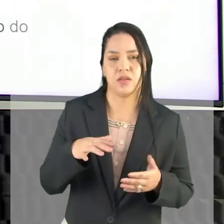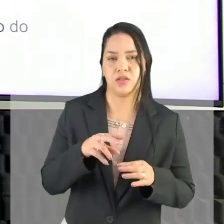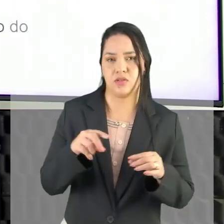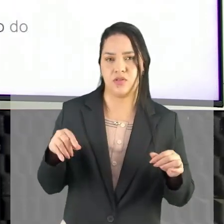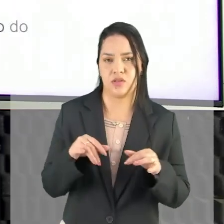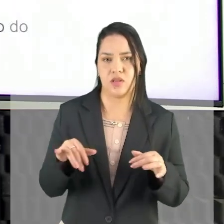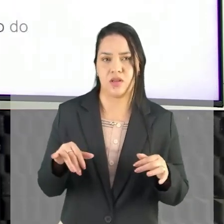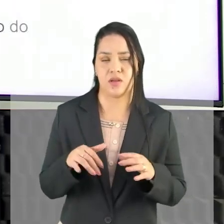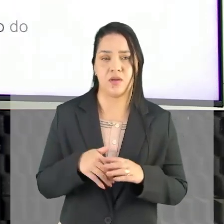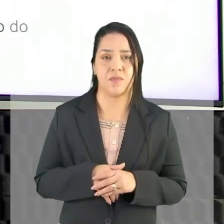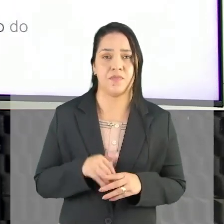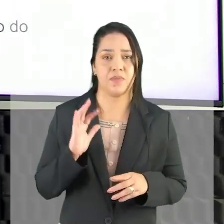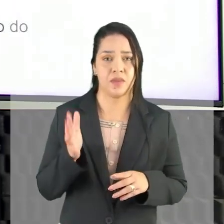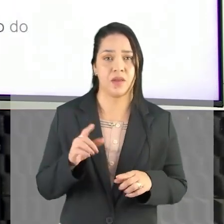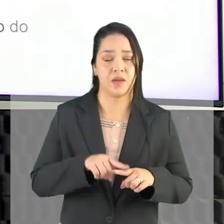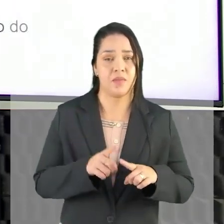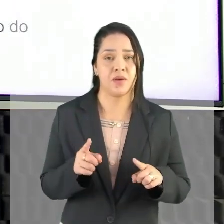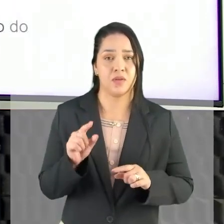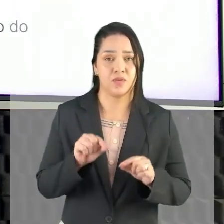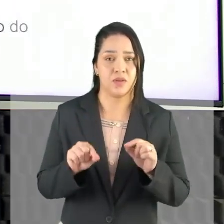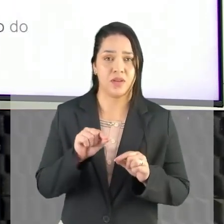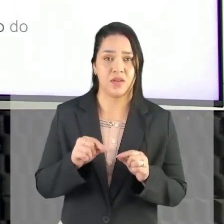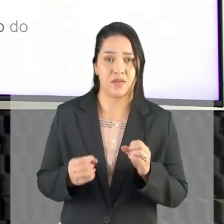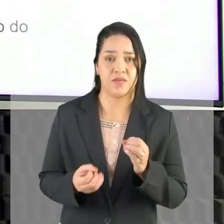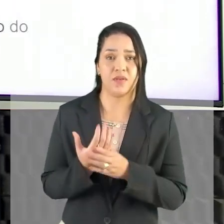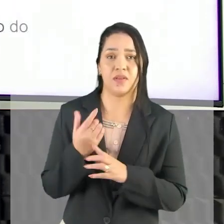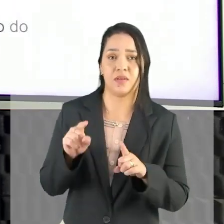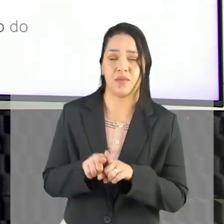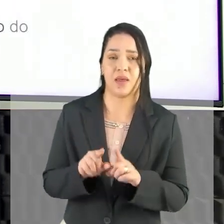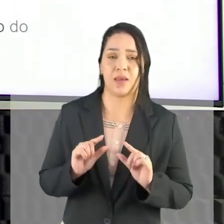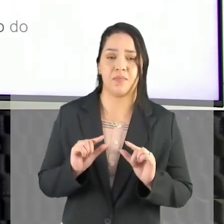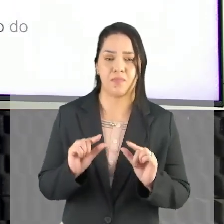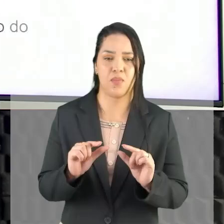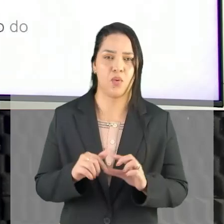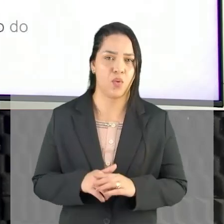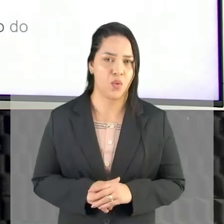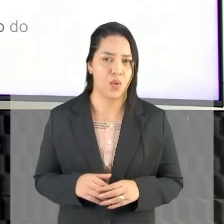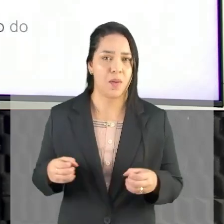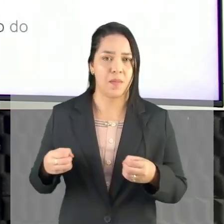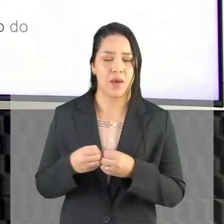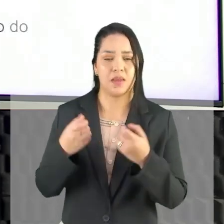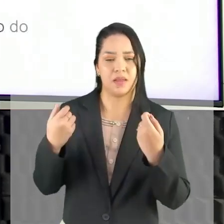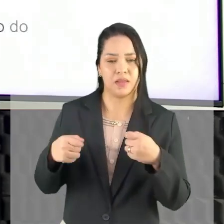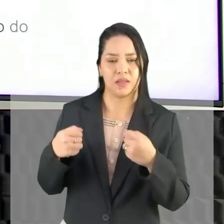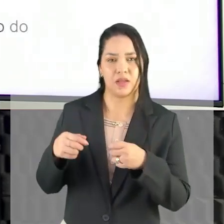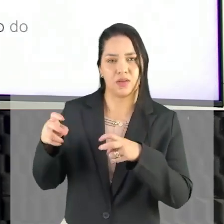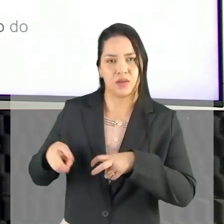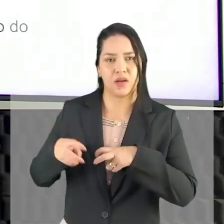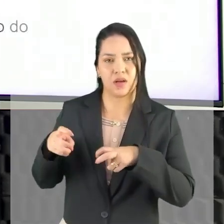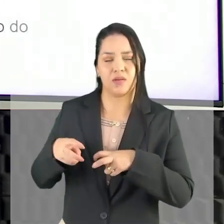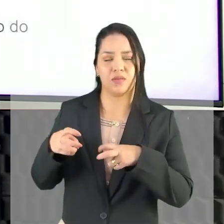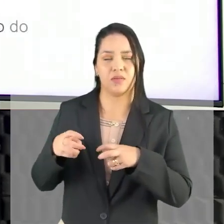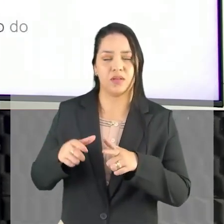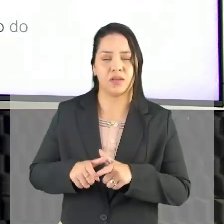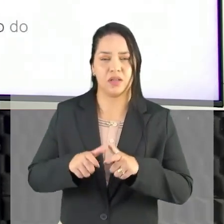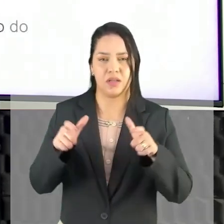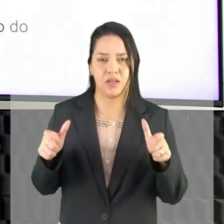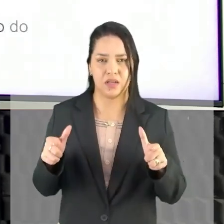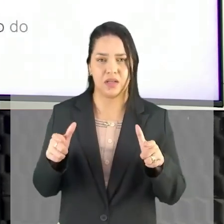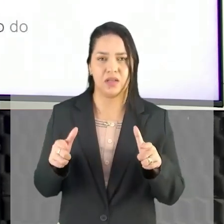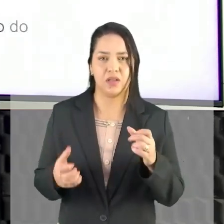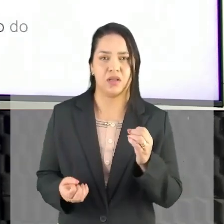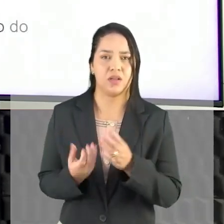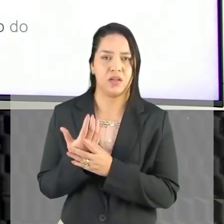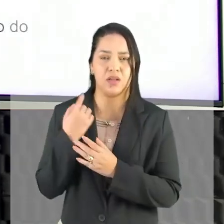terras. Muito foi feito, mas o muito que foi feito ainda é pouco, perto da necessidade que o campo brasileiro acabou criando ao longo